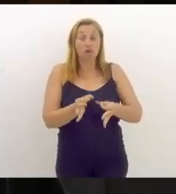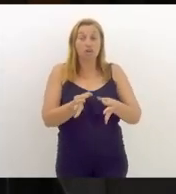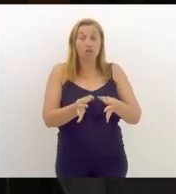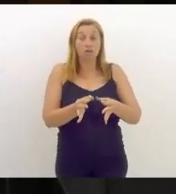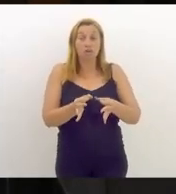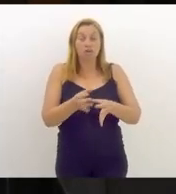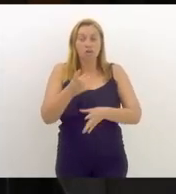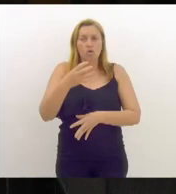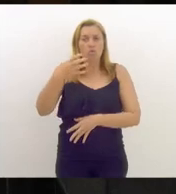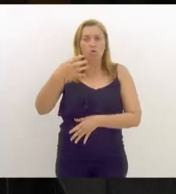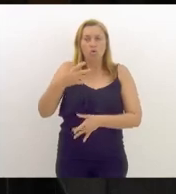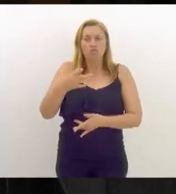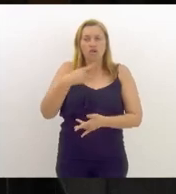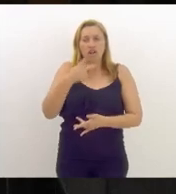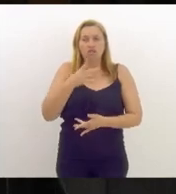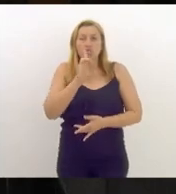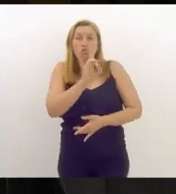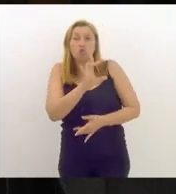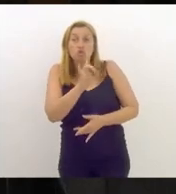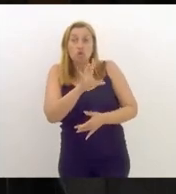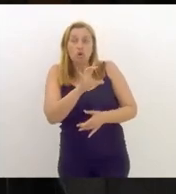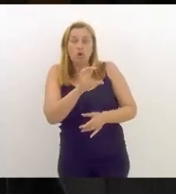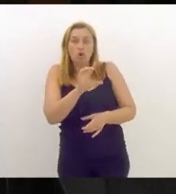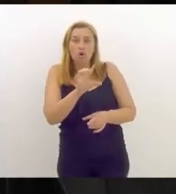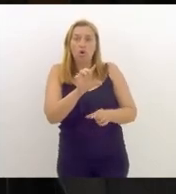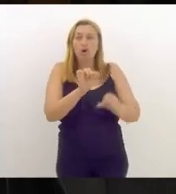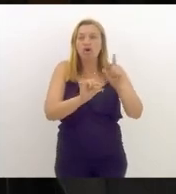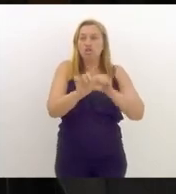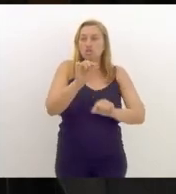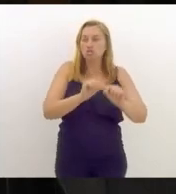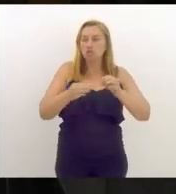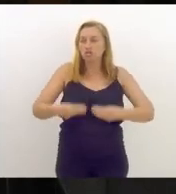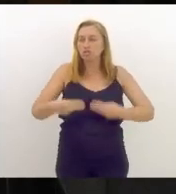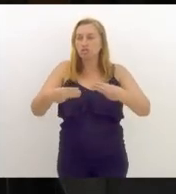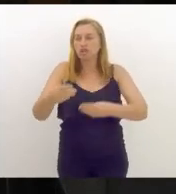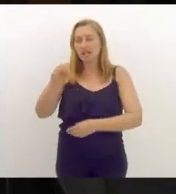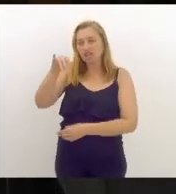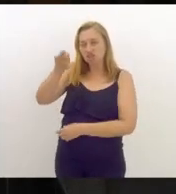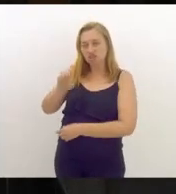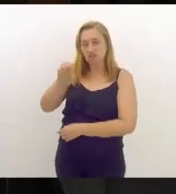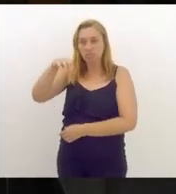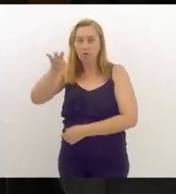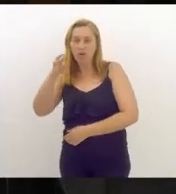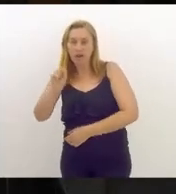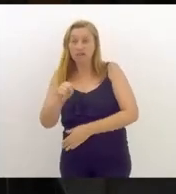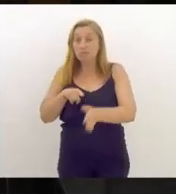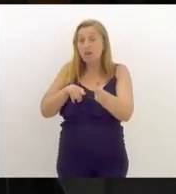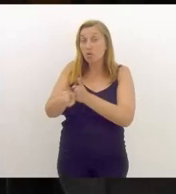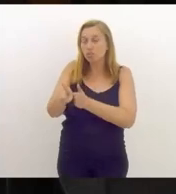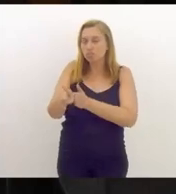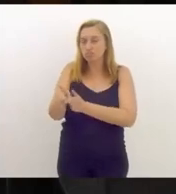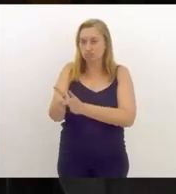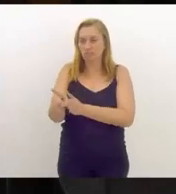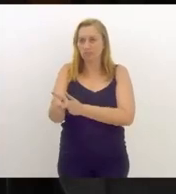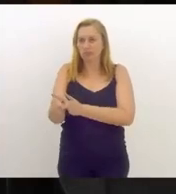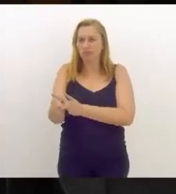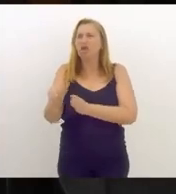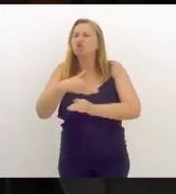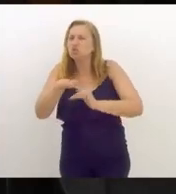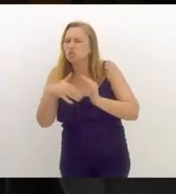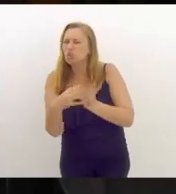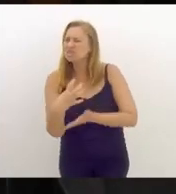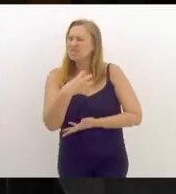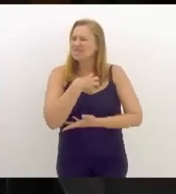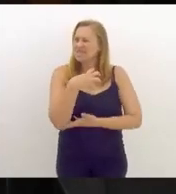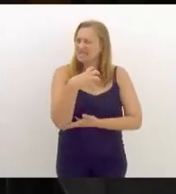é formados por decisões do Ministro Alexandre de Moraes pergunto eu todos aqui se